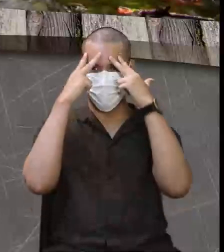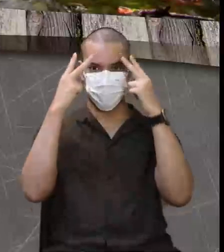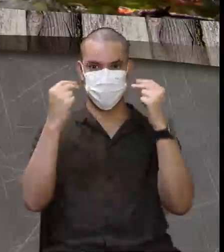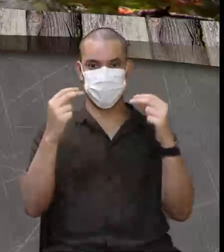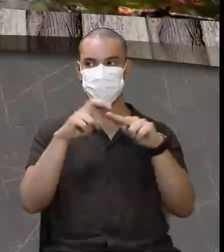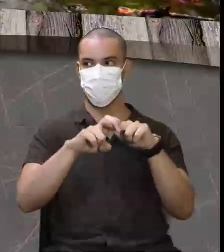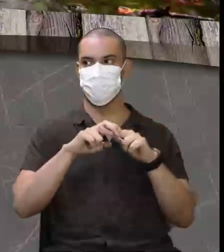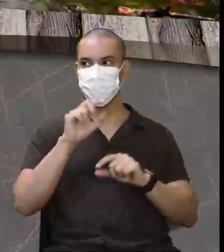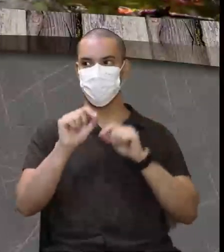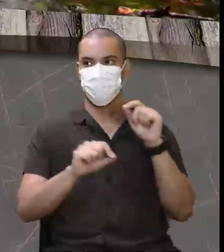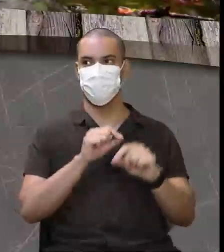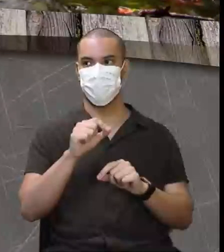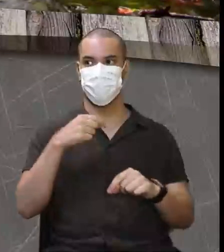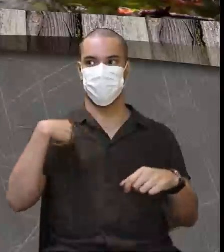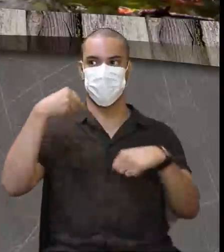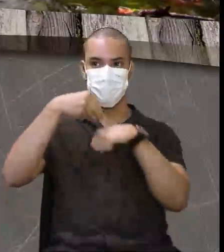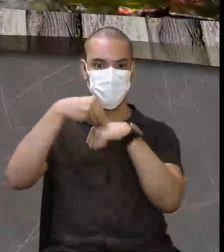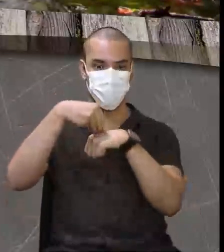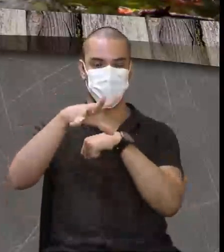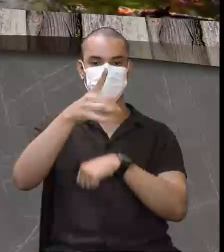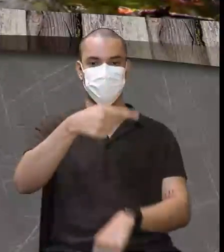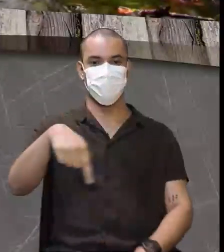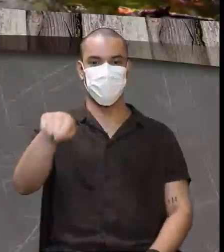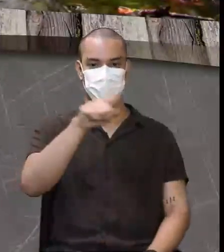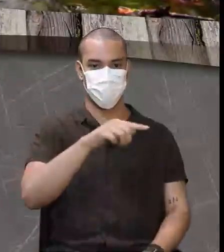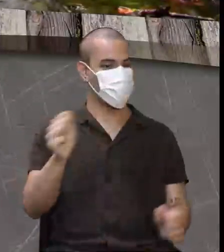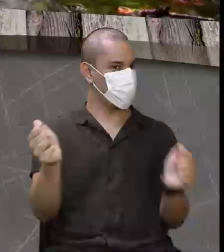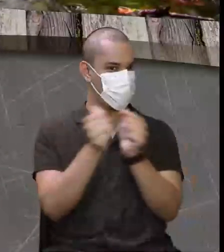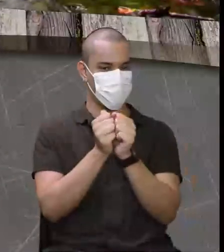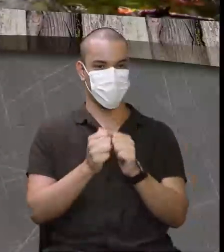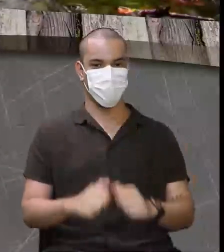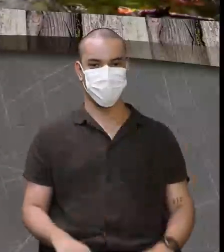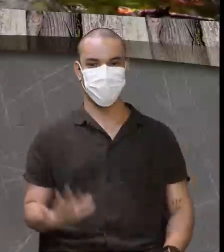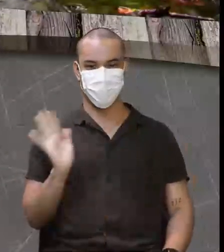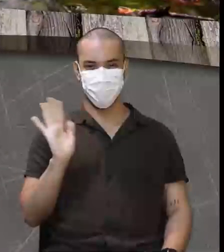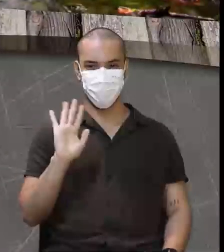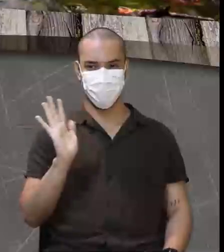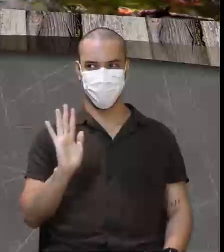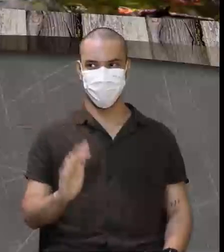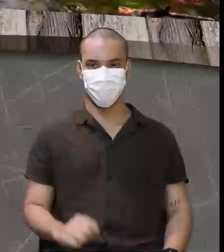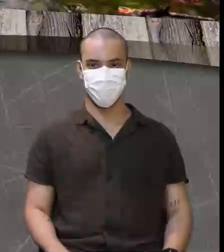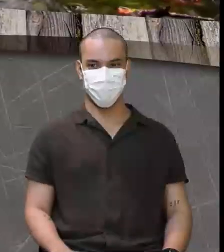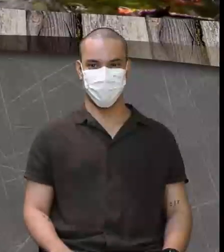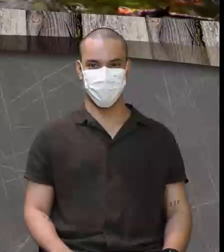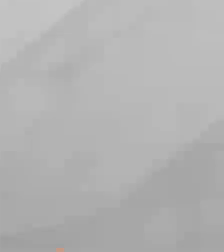Então, galera, fica aí a dica. Vamos pra próxima. Vamos junto. Tchau, tchau.